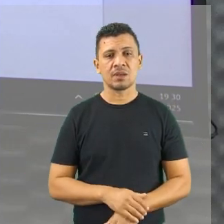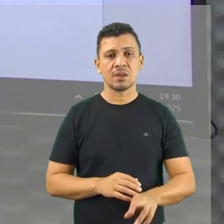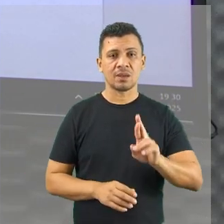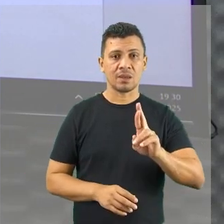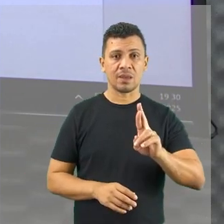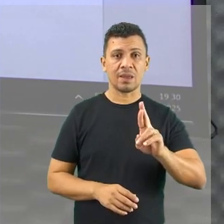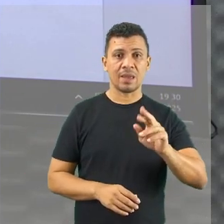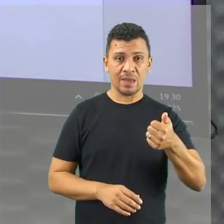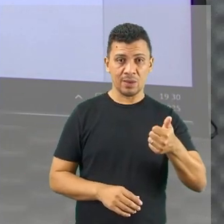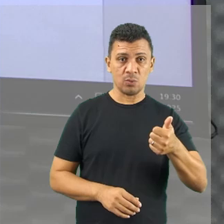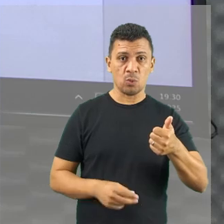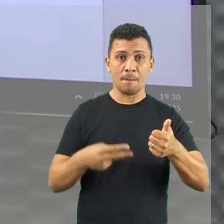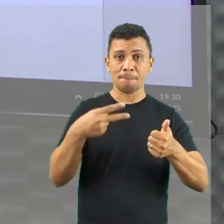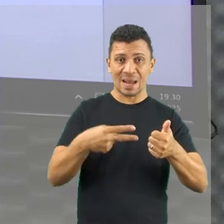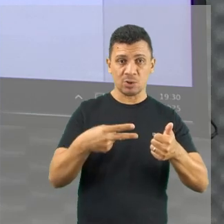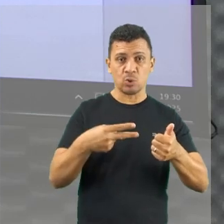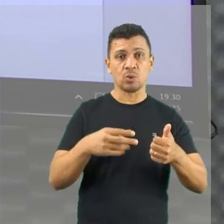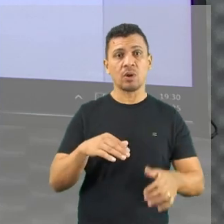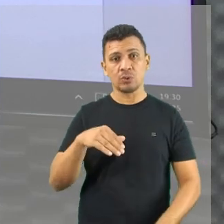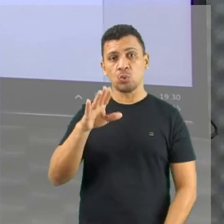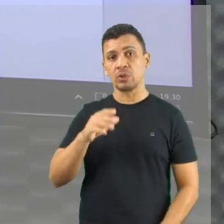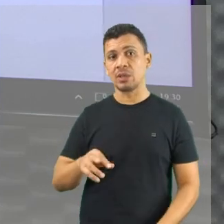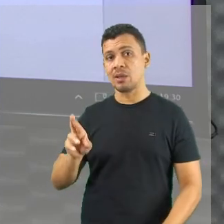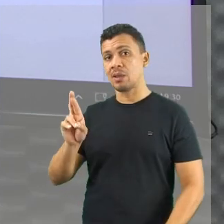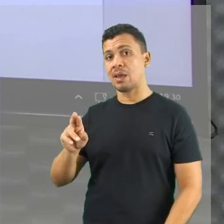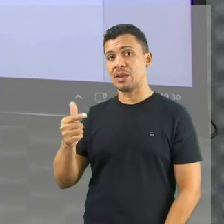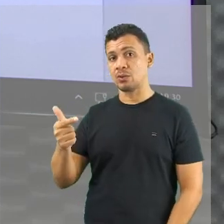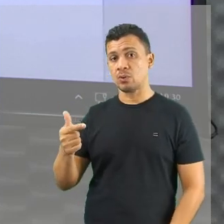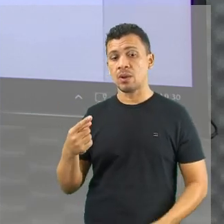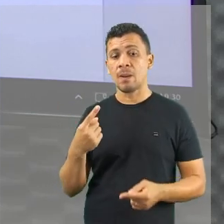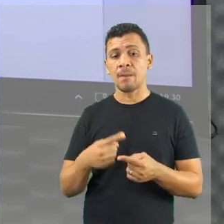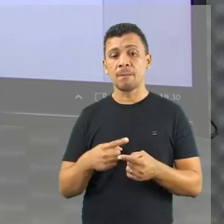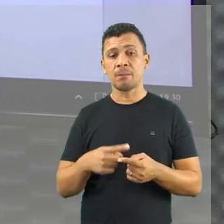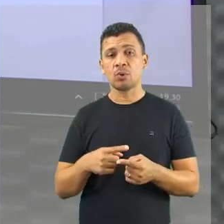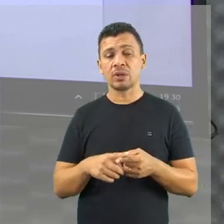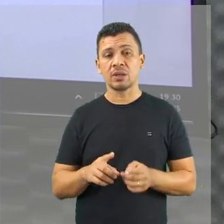é maior do que R2, é porque a DDP